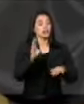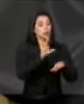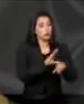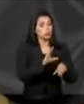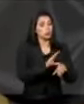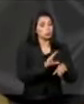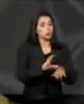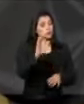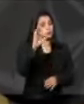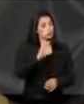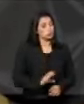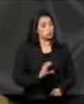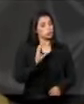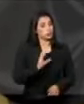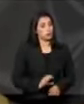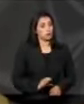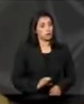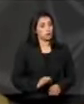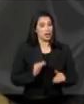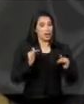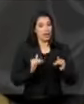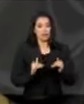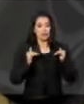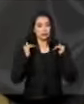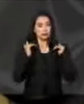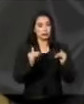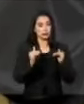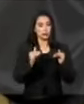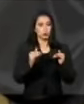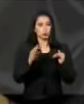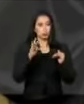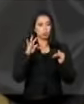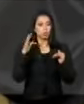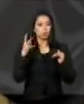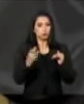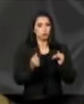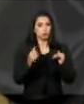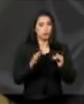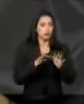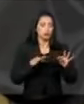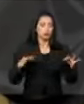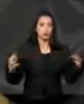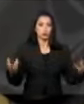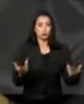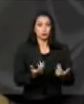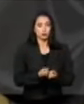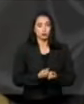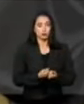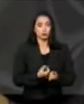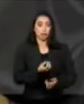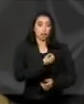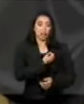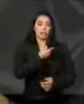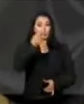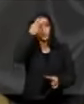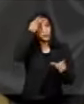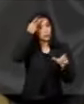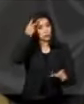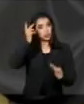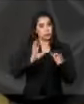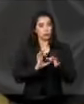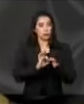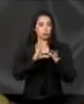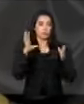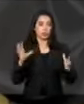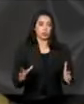cidadã garante, acima de tudo e de todos, a dignidade da pessoa humana e a liberdade. Estes são os